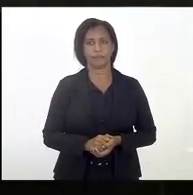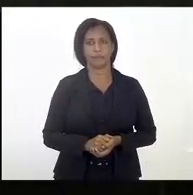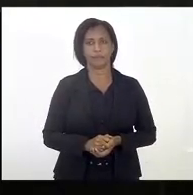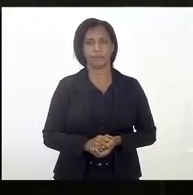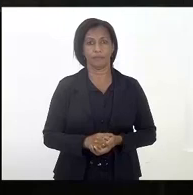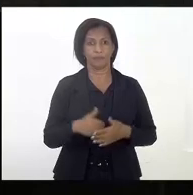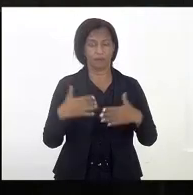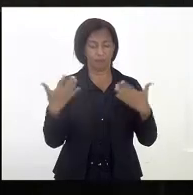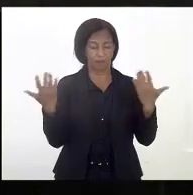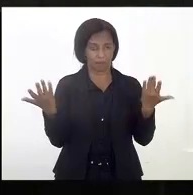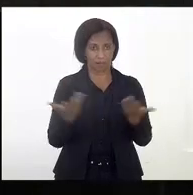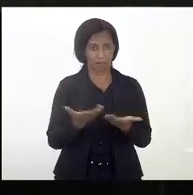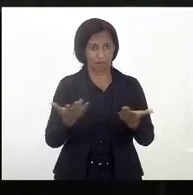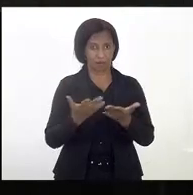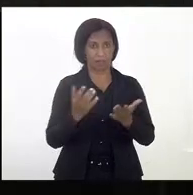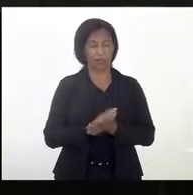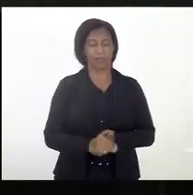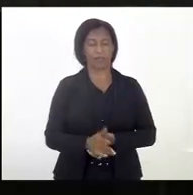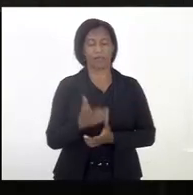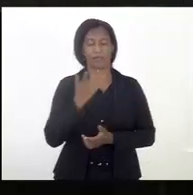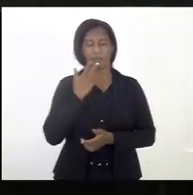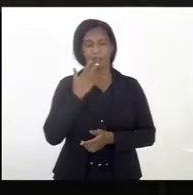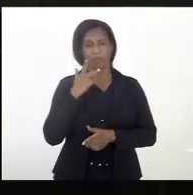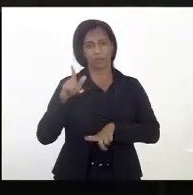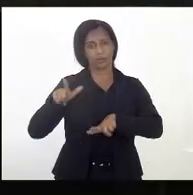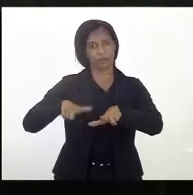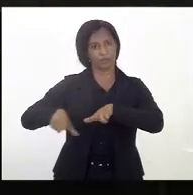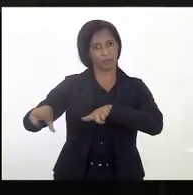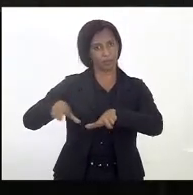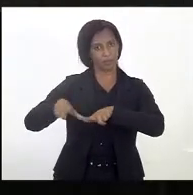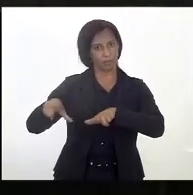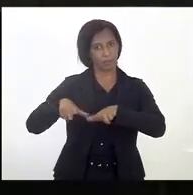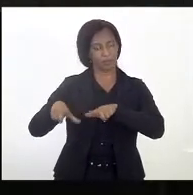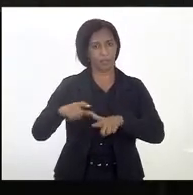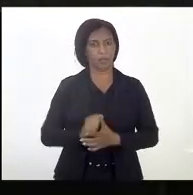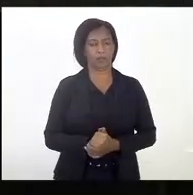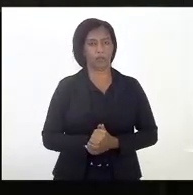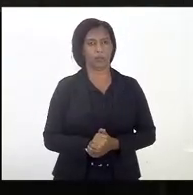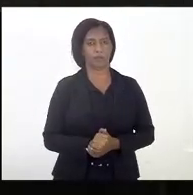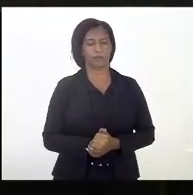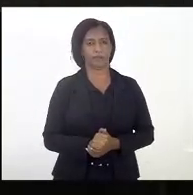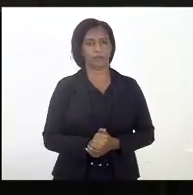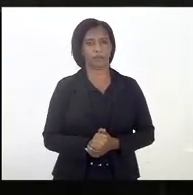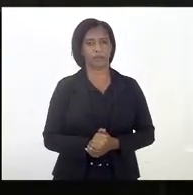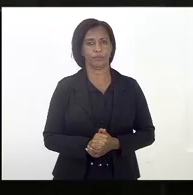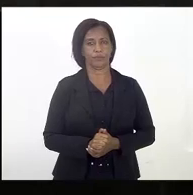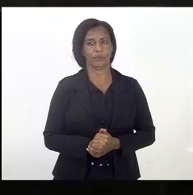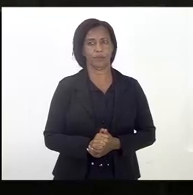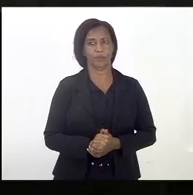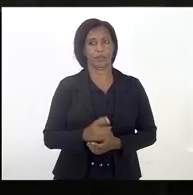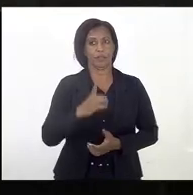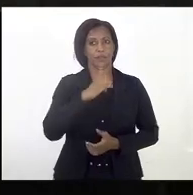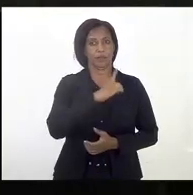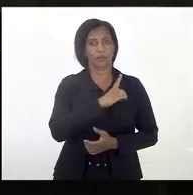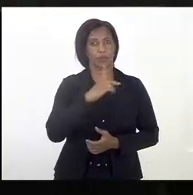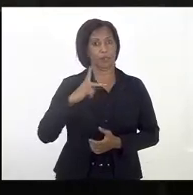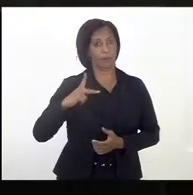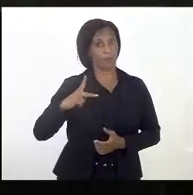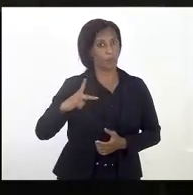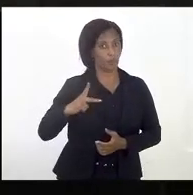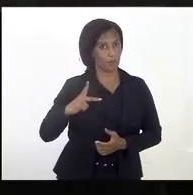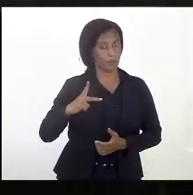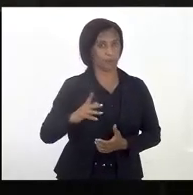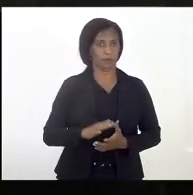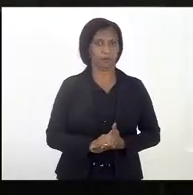fazendo referência a servidores e servidoras da Defensoria Pública do Estado do Rio de Janeiro a minha filha que os Defensores